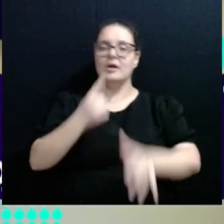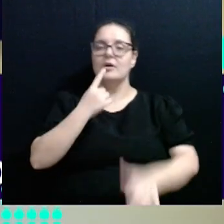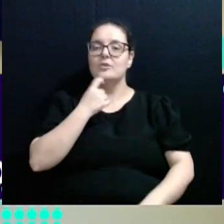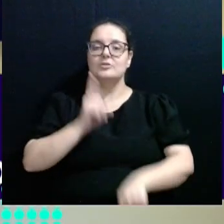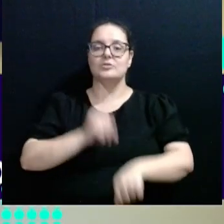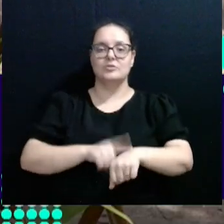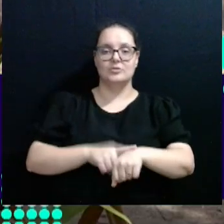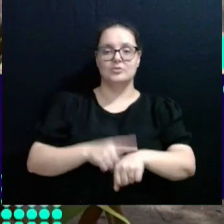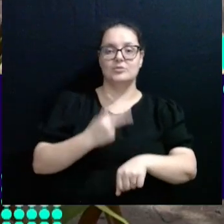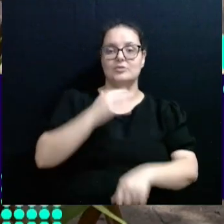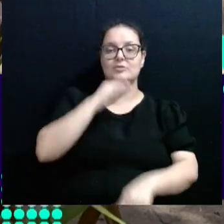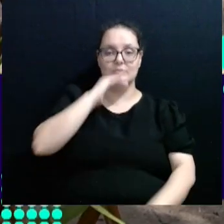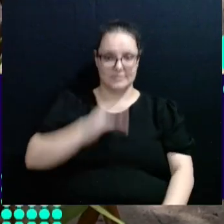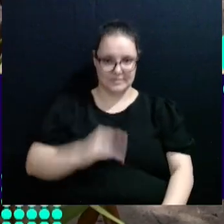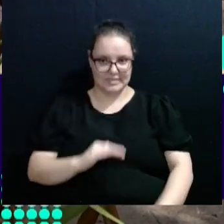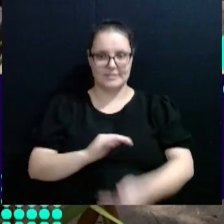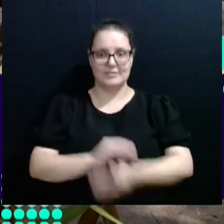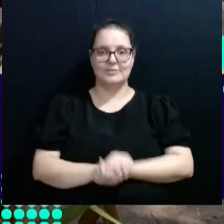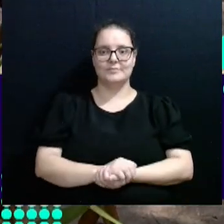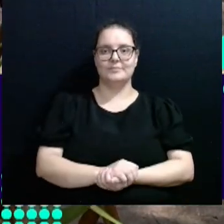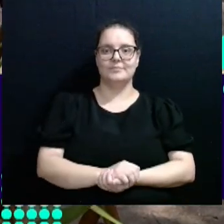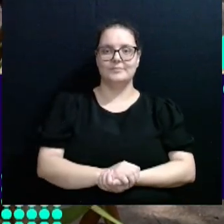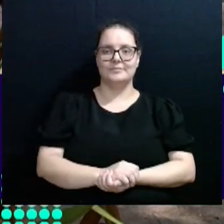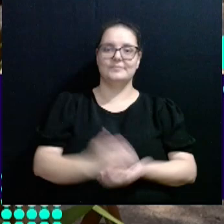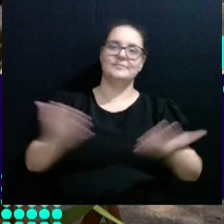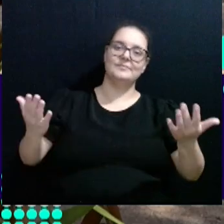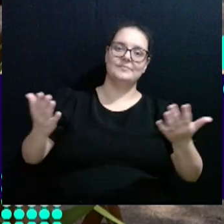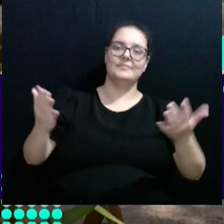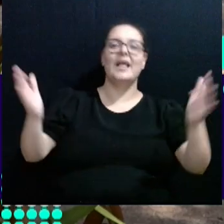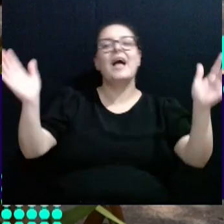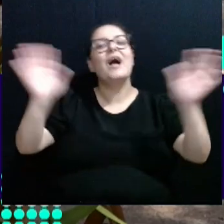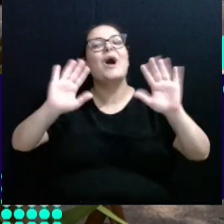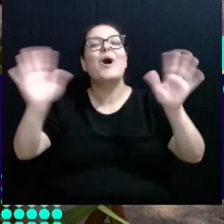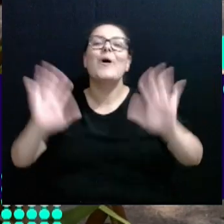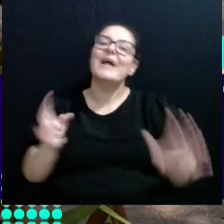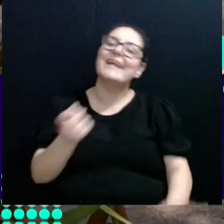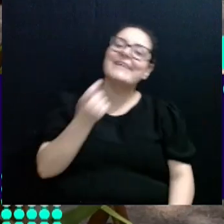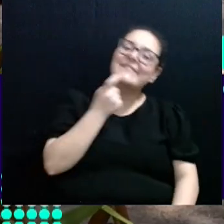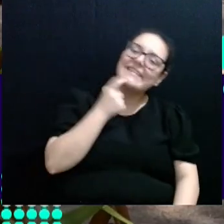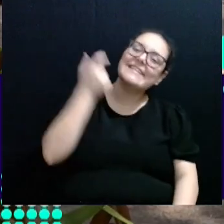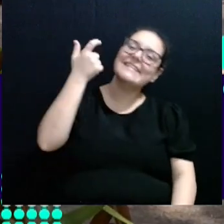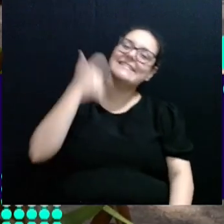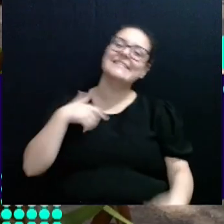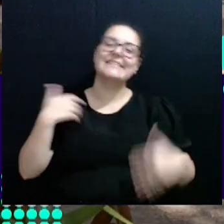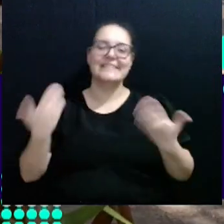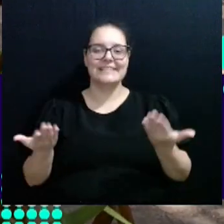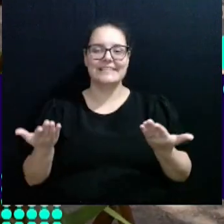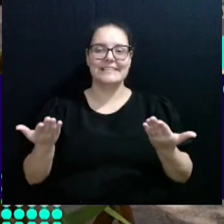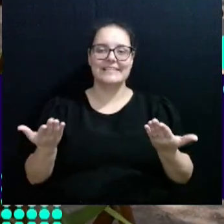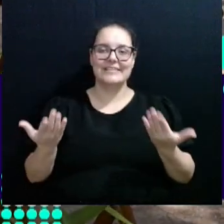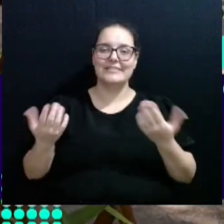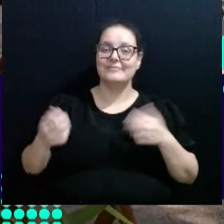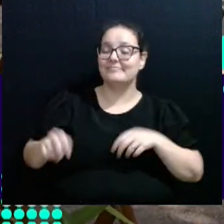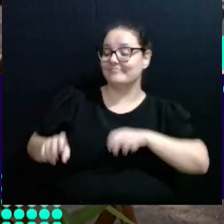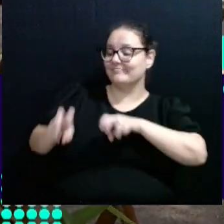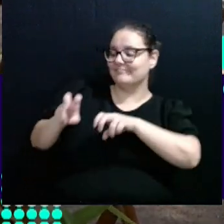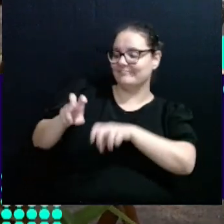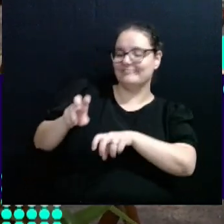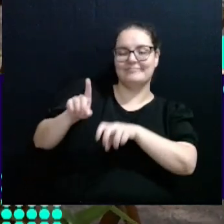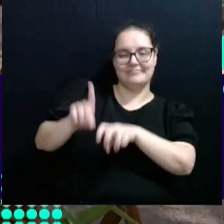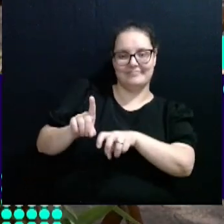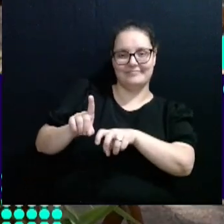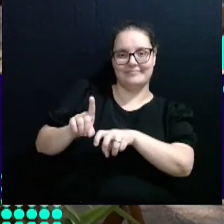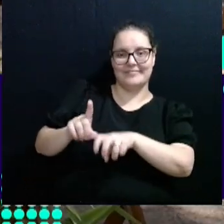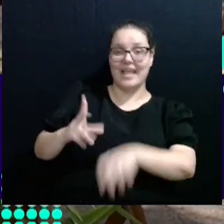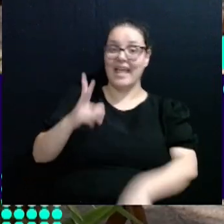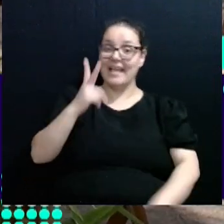horas da tarde. Oi Campinas, eu tô aqui muito bem acompanhado da Donatella, essa pata dourada, que